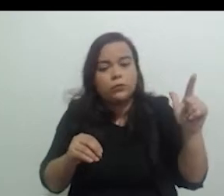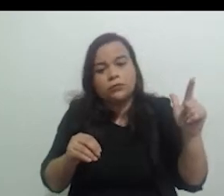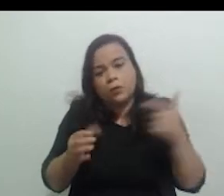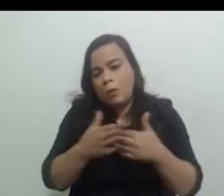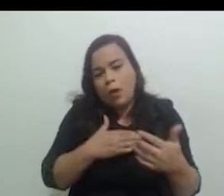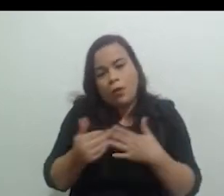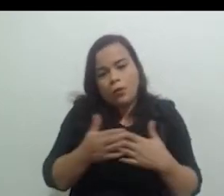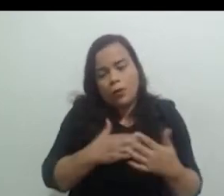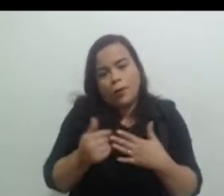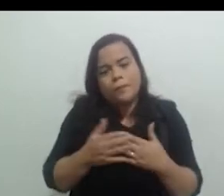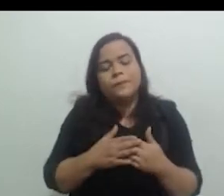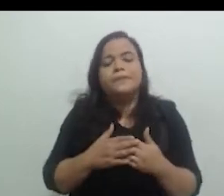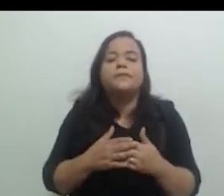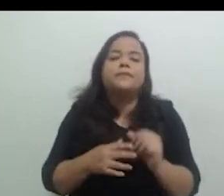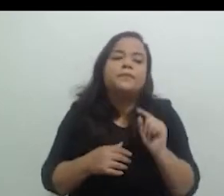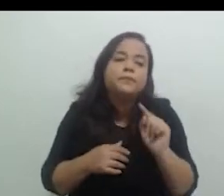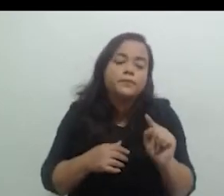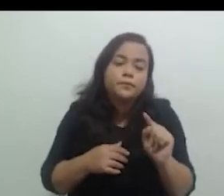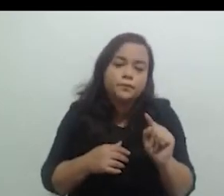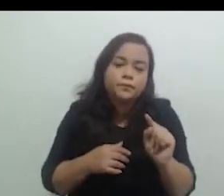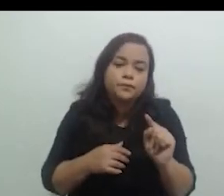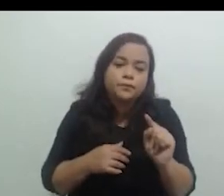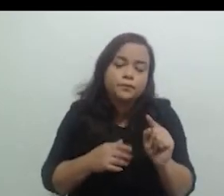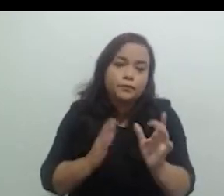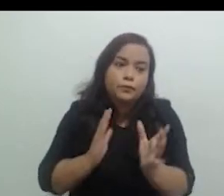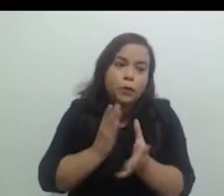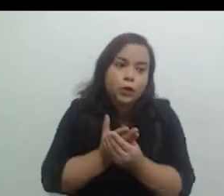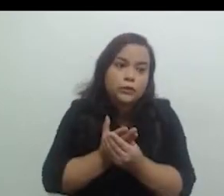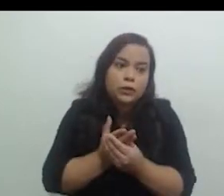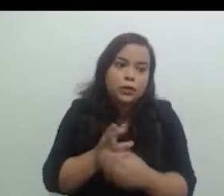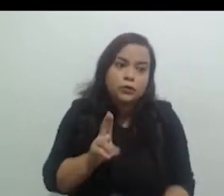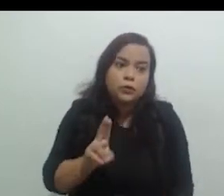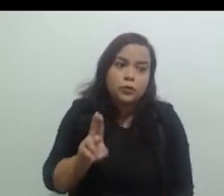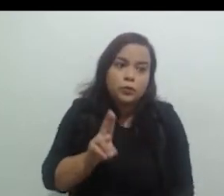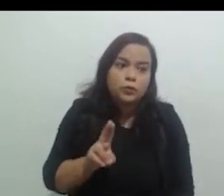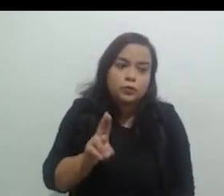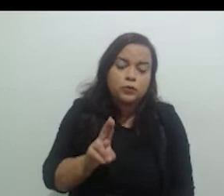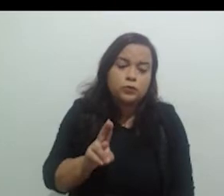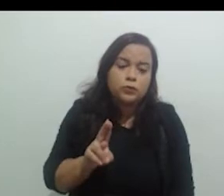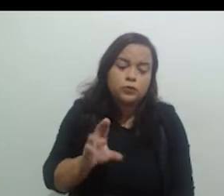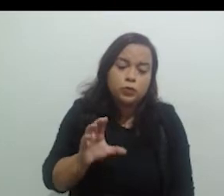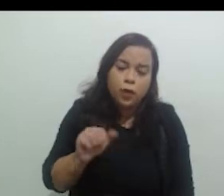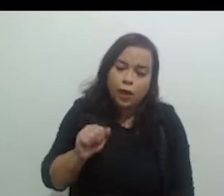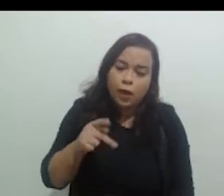de uso capítulo da citação do